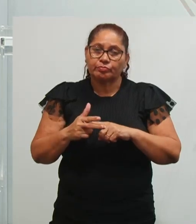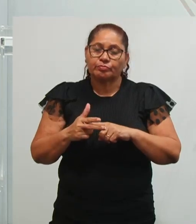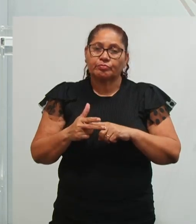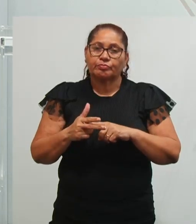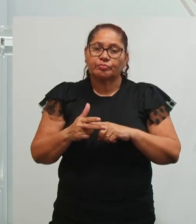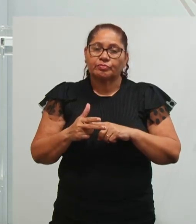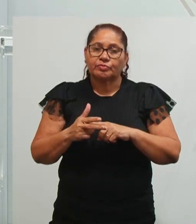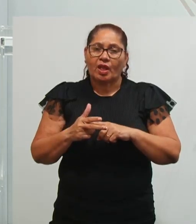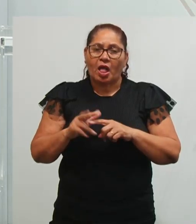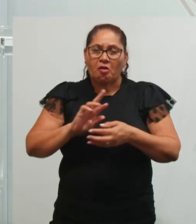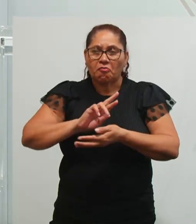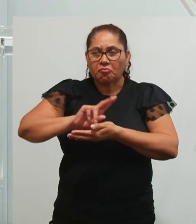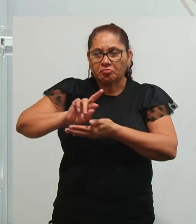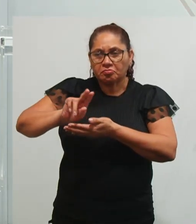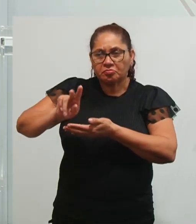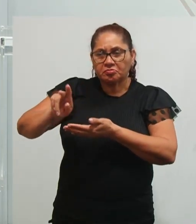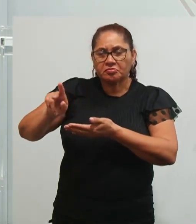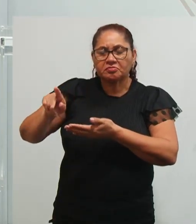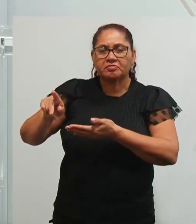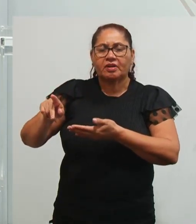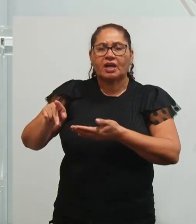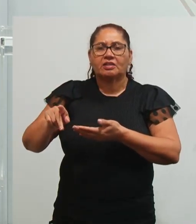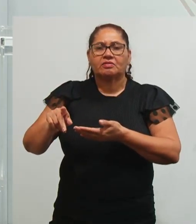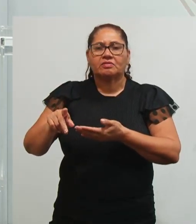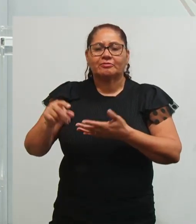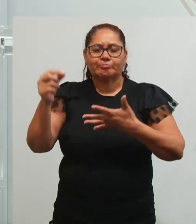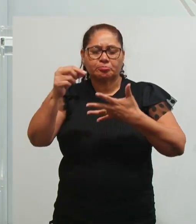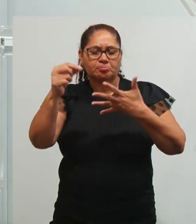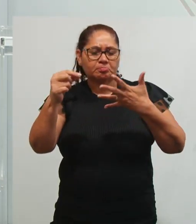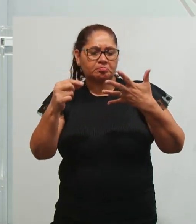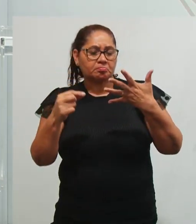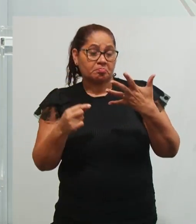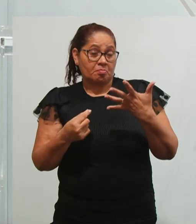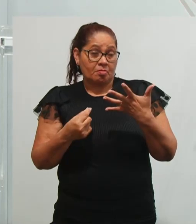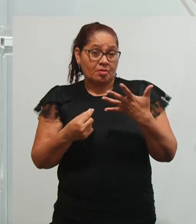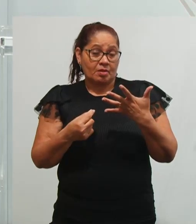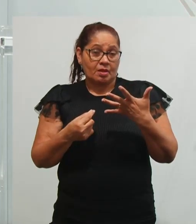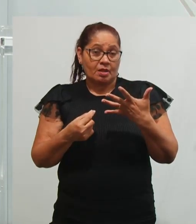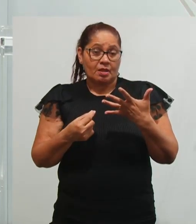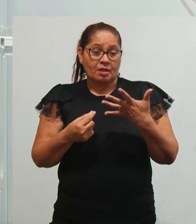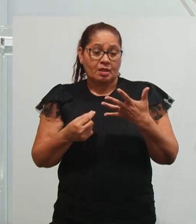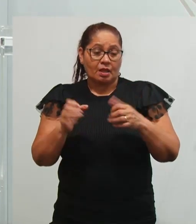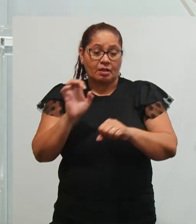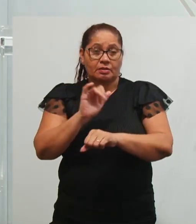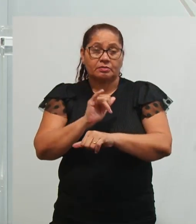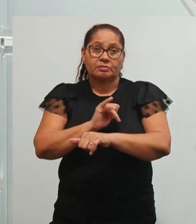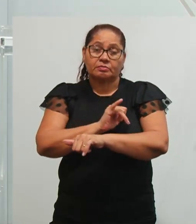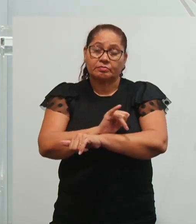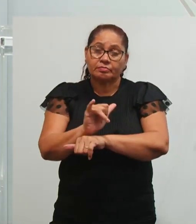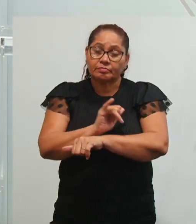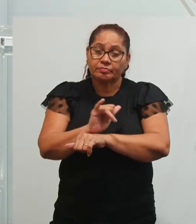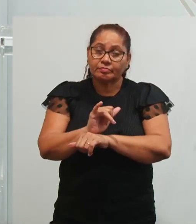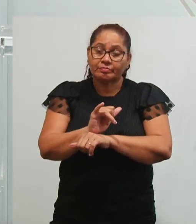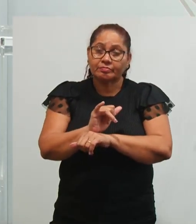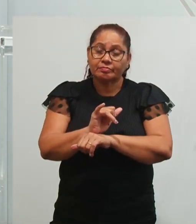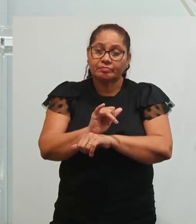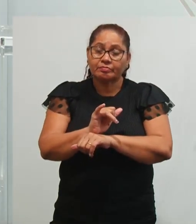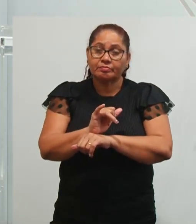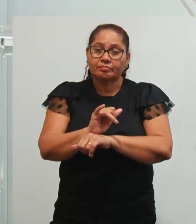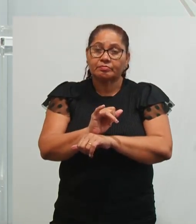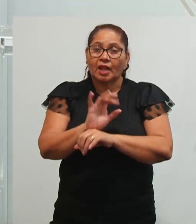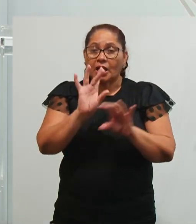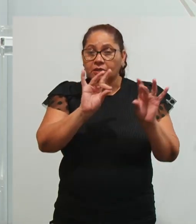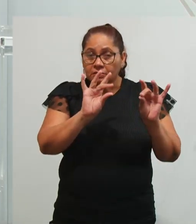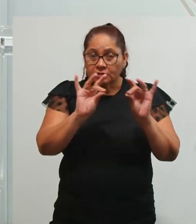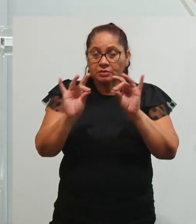arcabouço de estratégias que ele vai utilizar. E a intervenção é aquela estratégia específica que ele precisa fazer